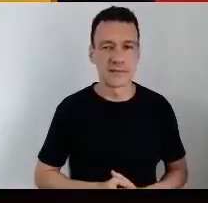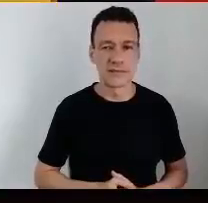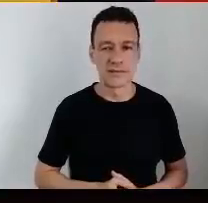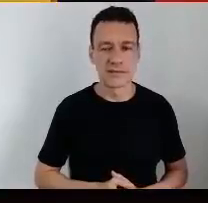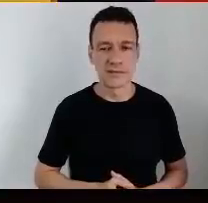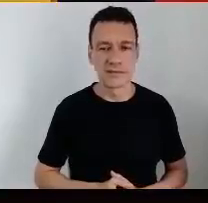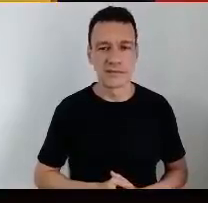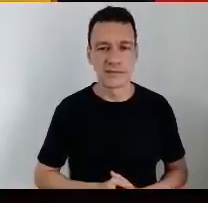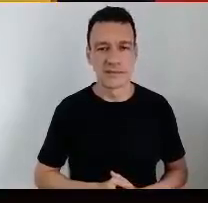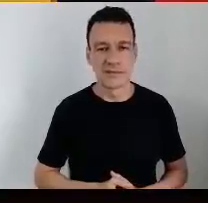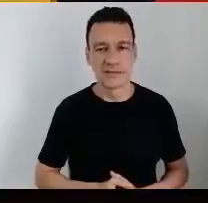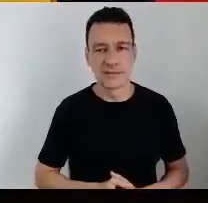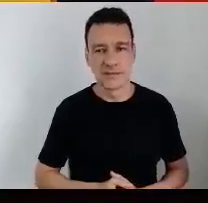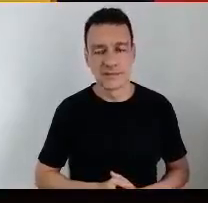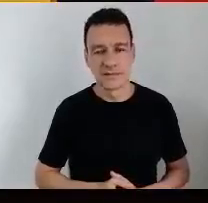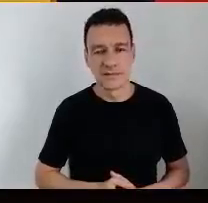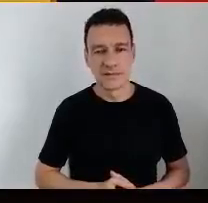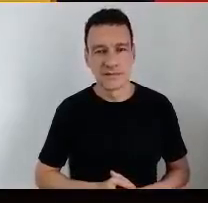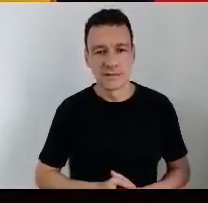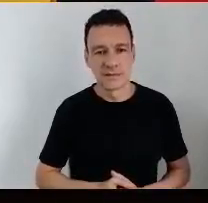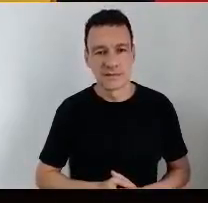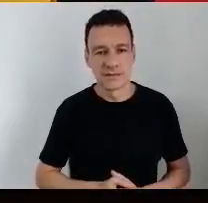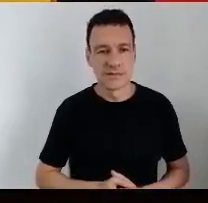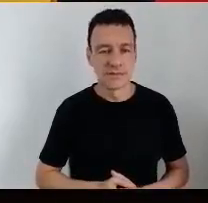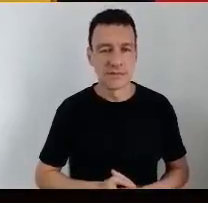Vamos lá.